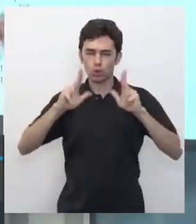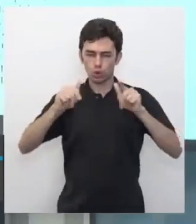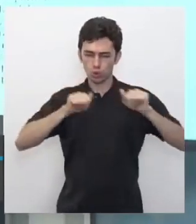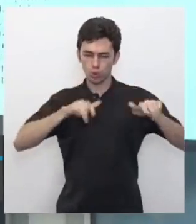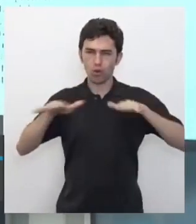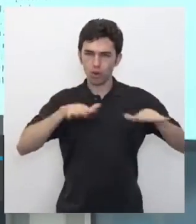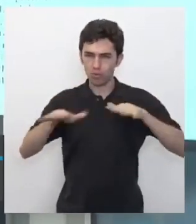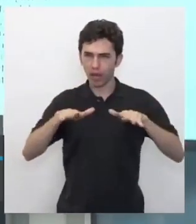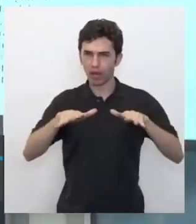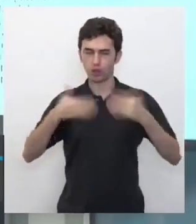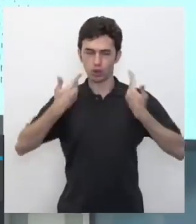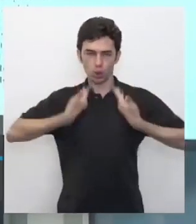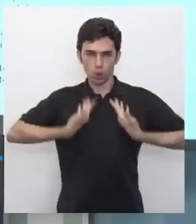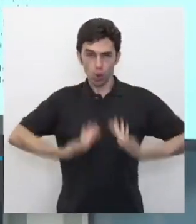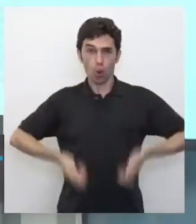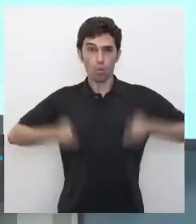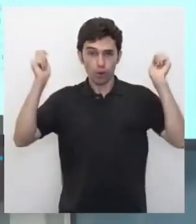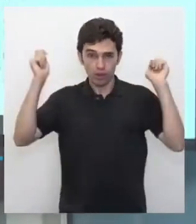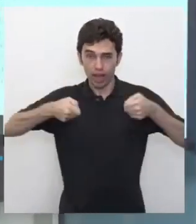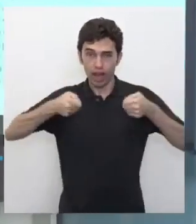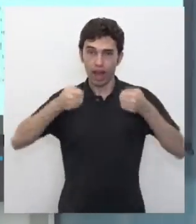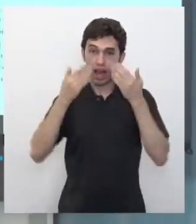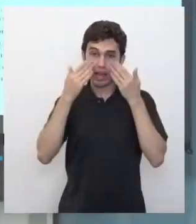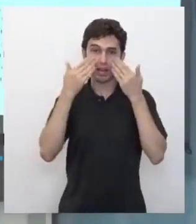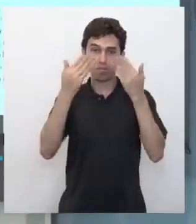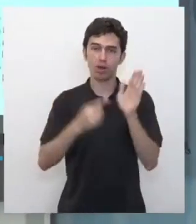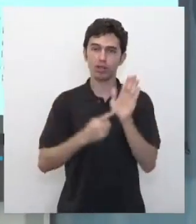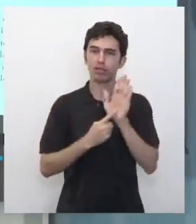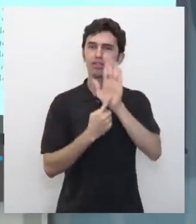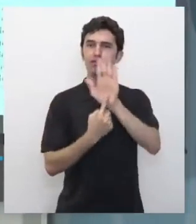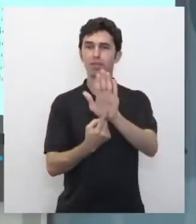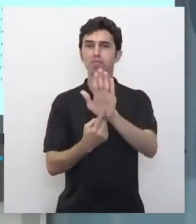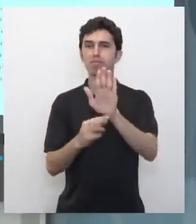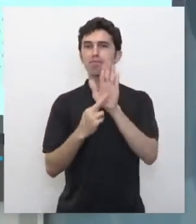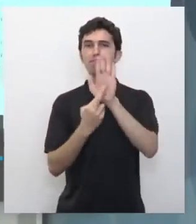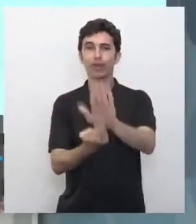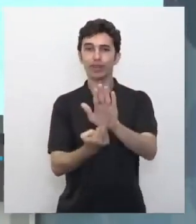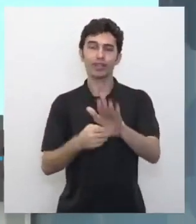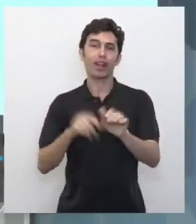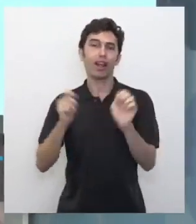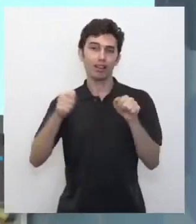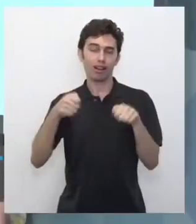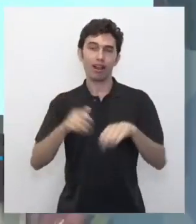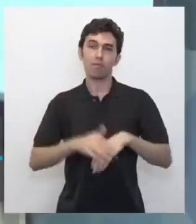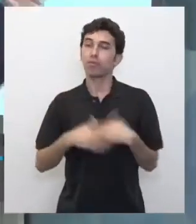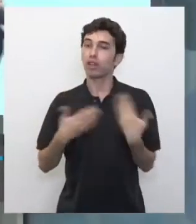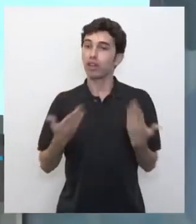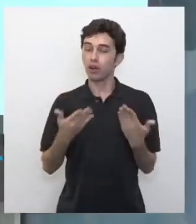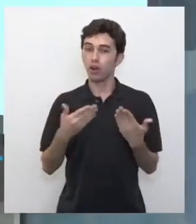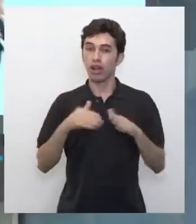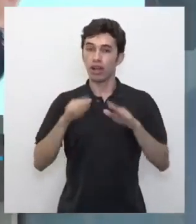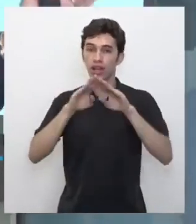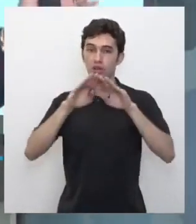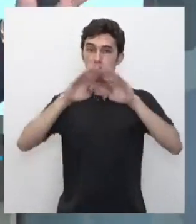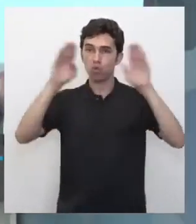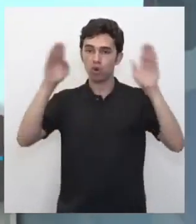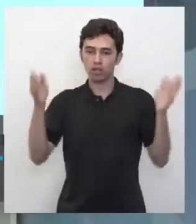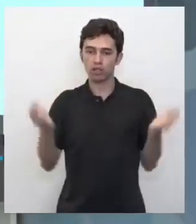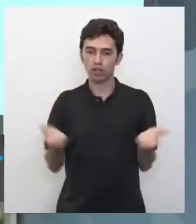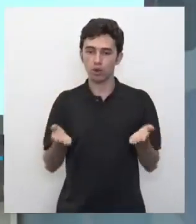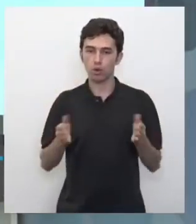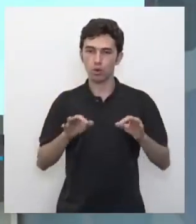né, sugeridas, tá certo? Então, a quinesfera ela é muito importante porque ela delimita o espaço